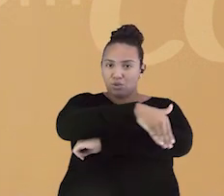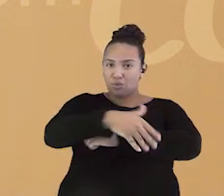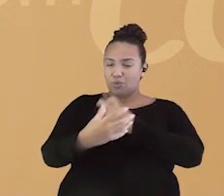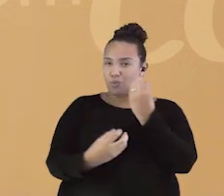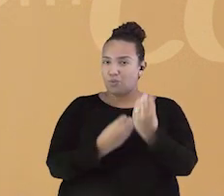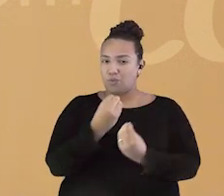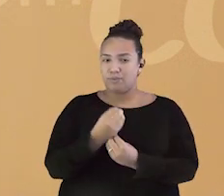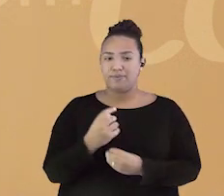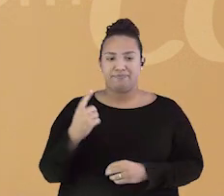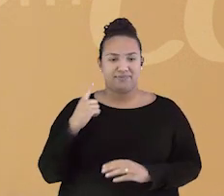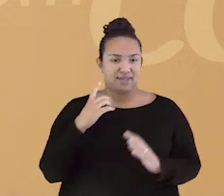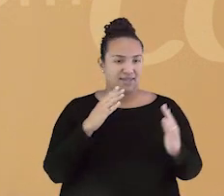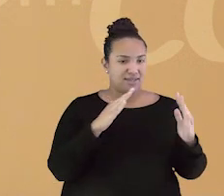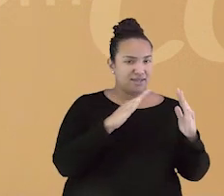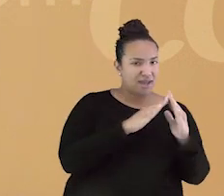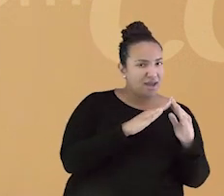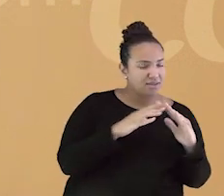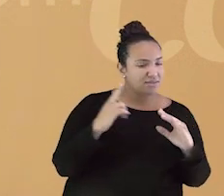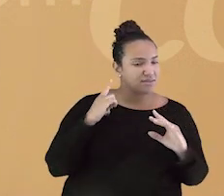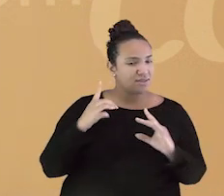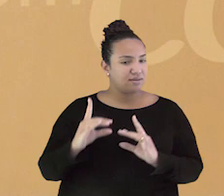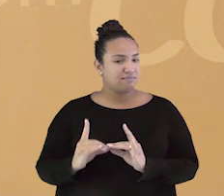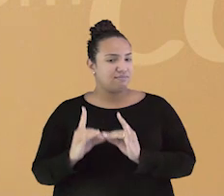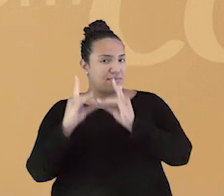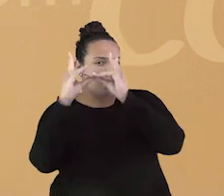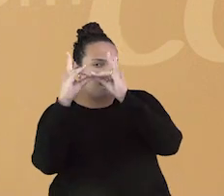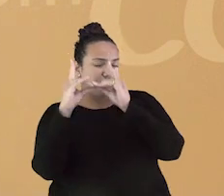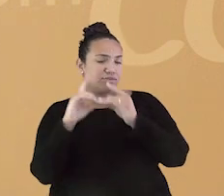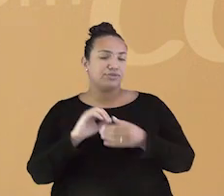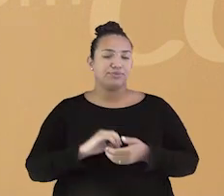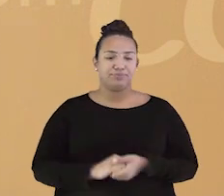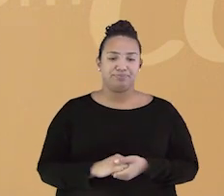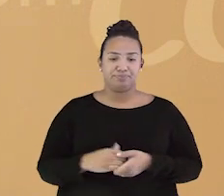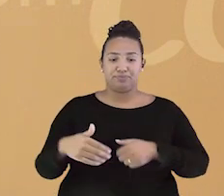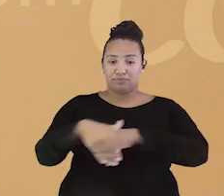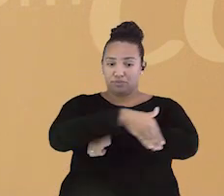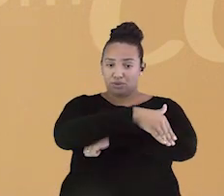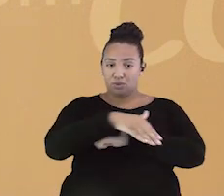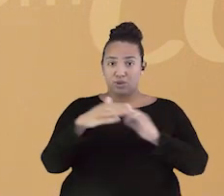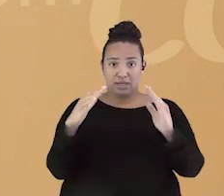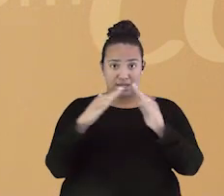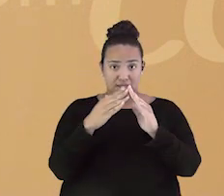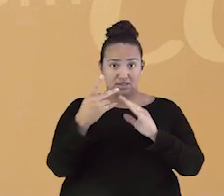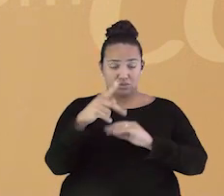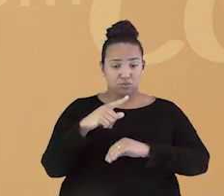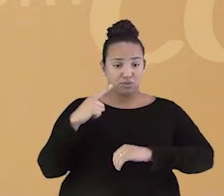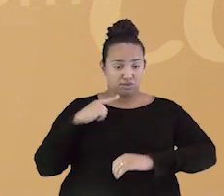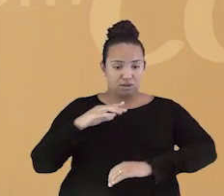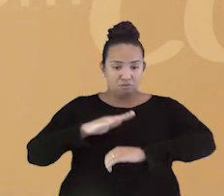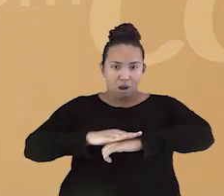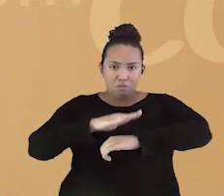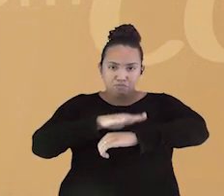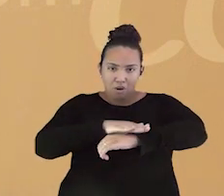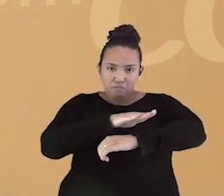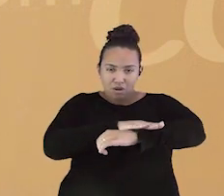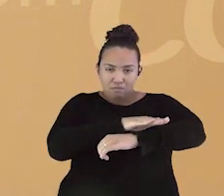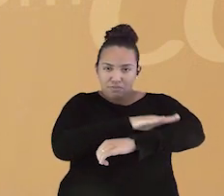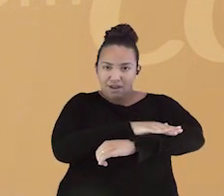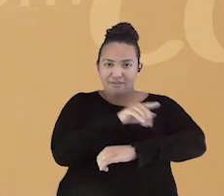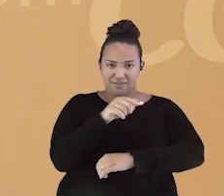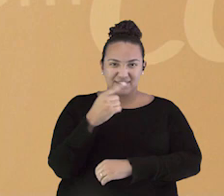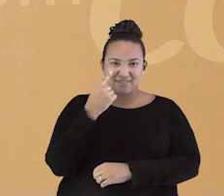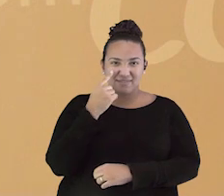casas e prédios? A rua da sua casa é asfaltada? Você vê muitos animais e pássaros na